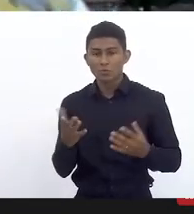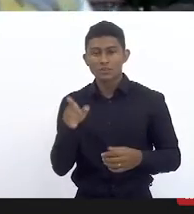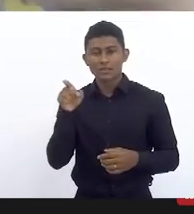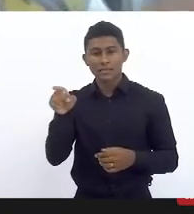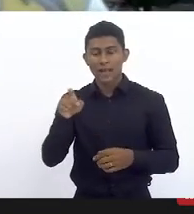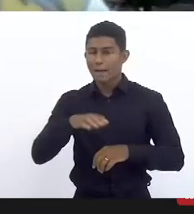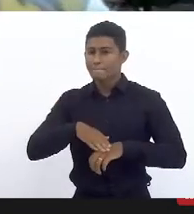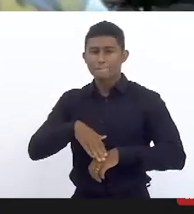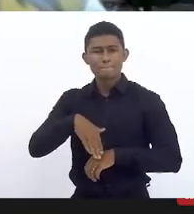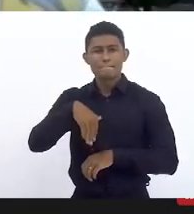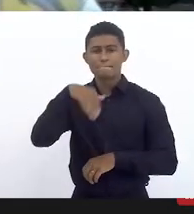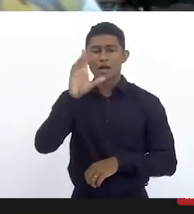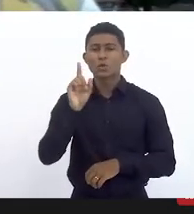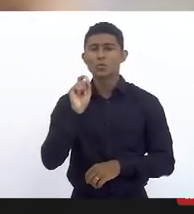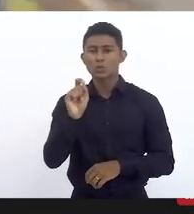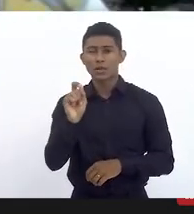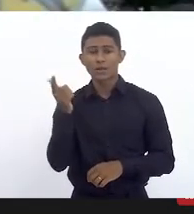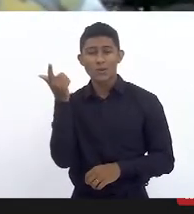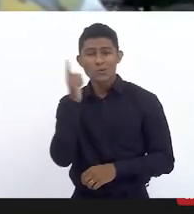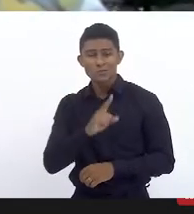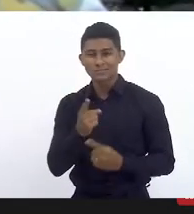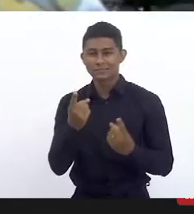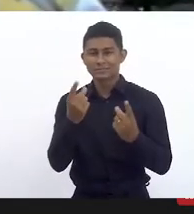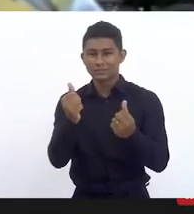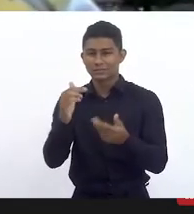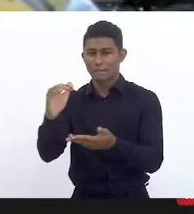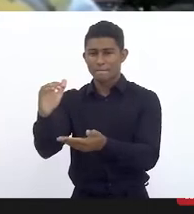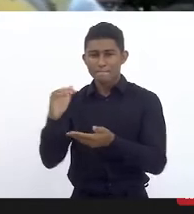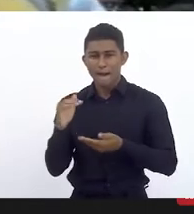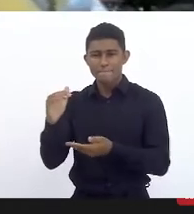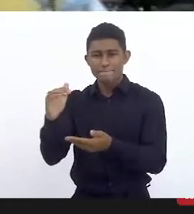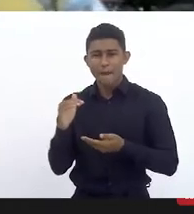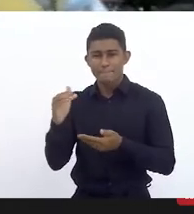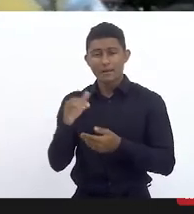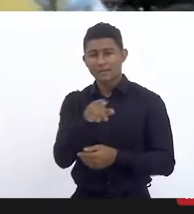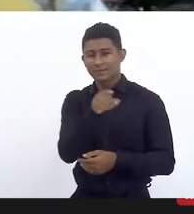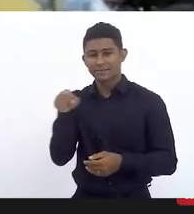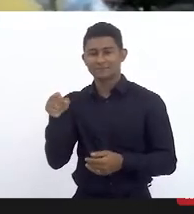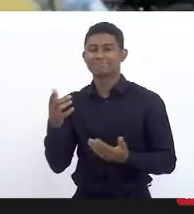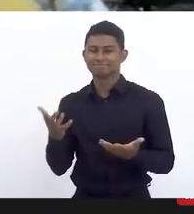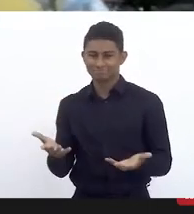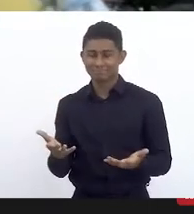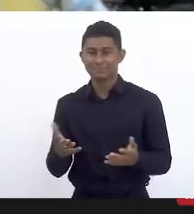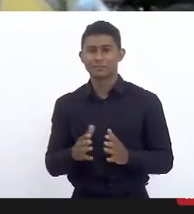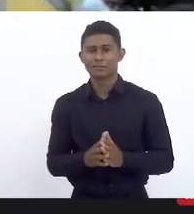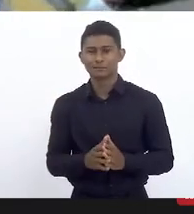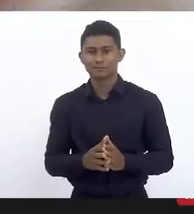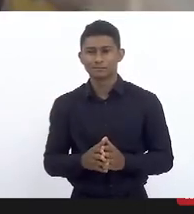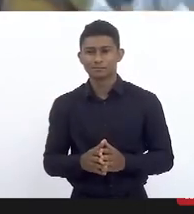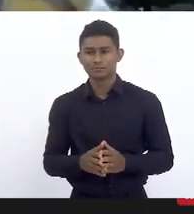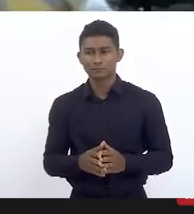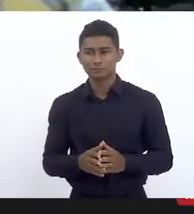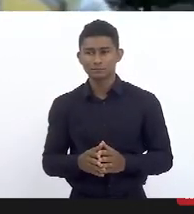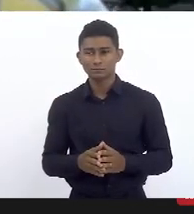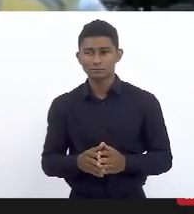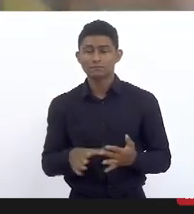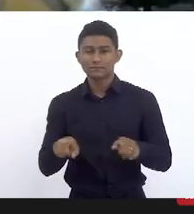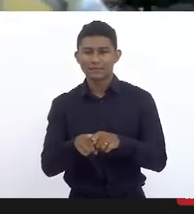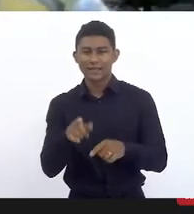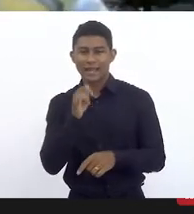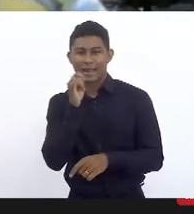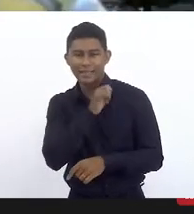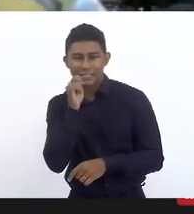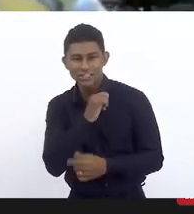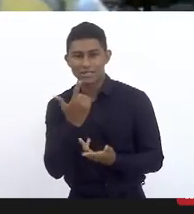fonte de exportação e de renda desses locais, até ultrapassando a energia,